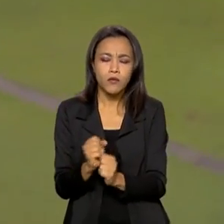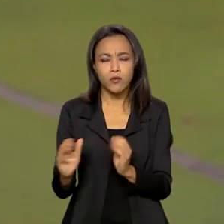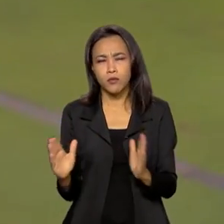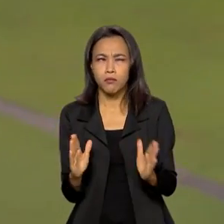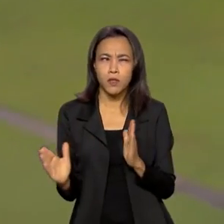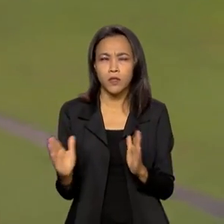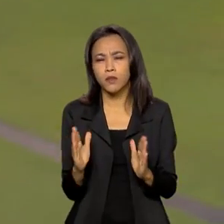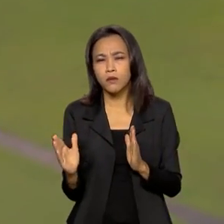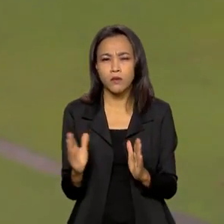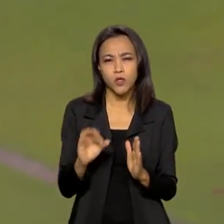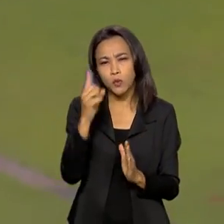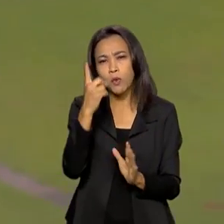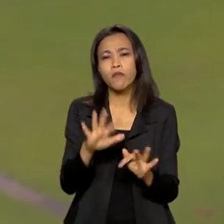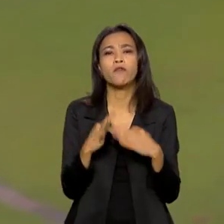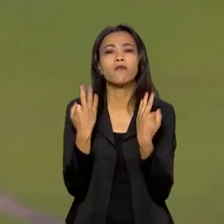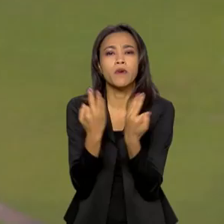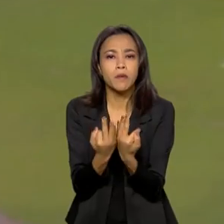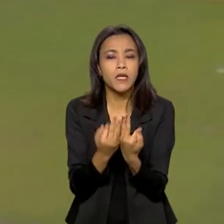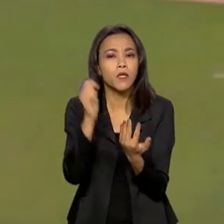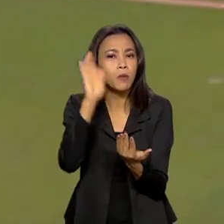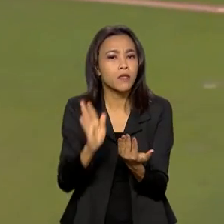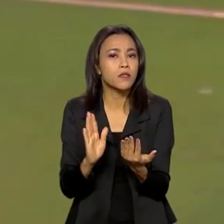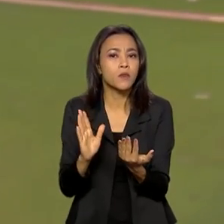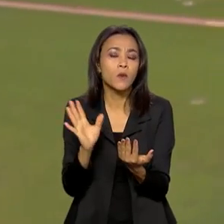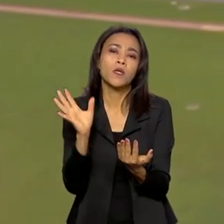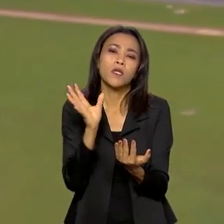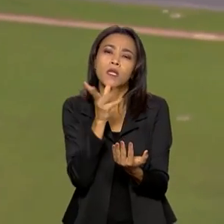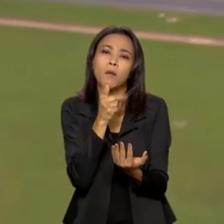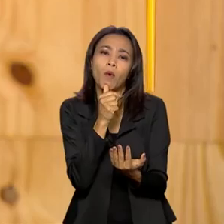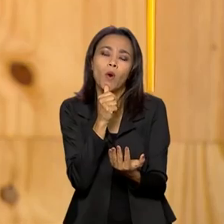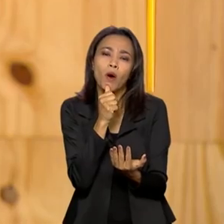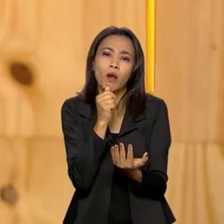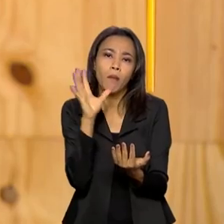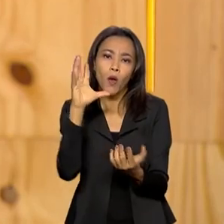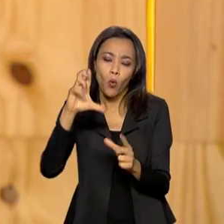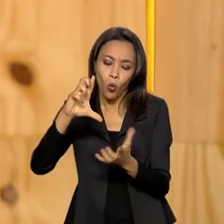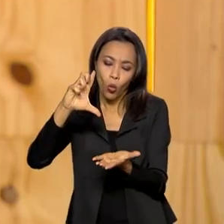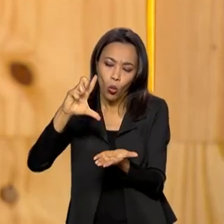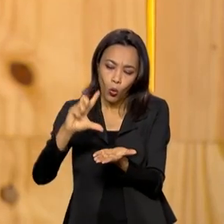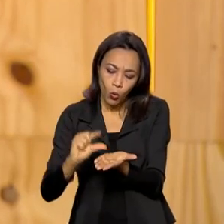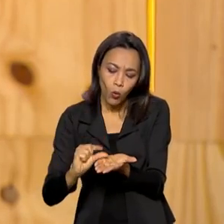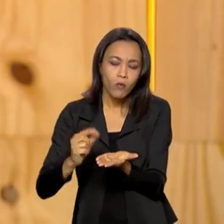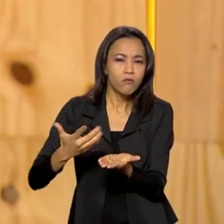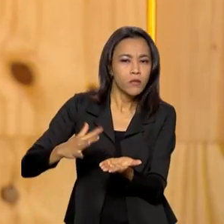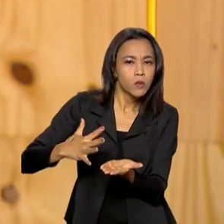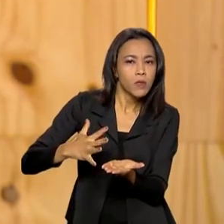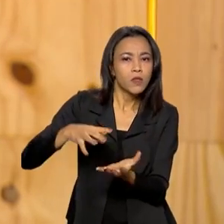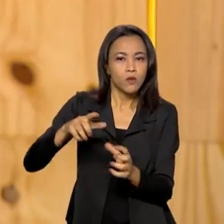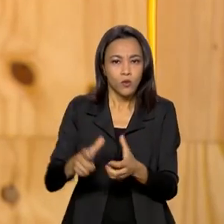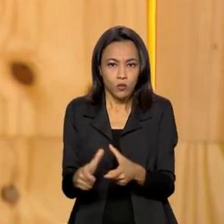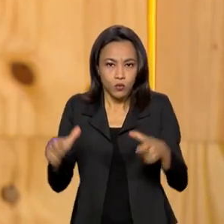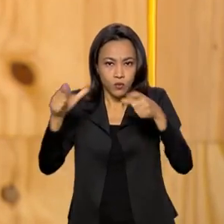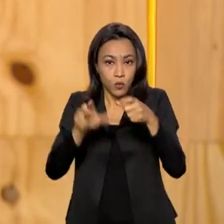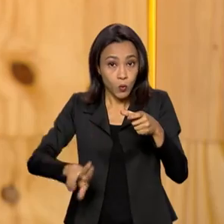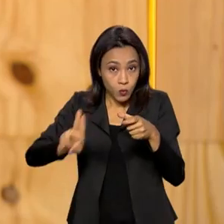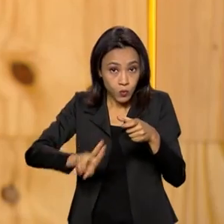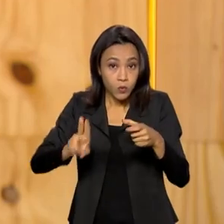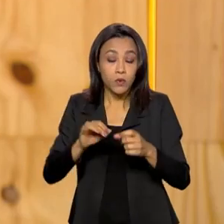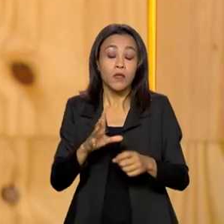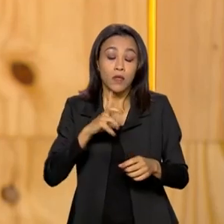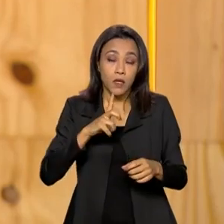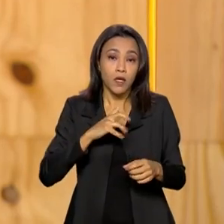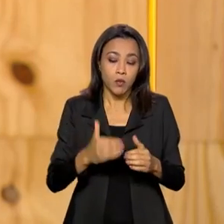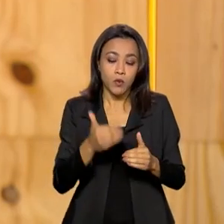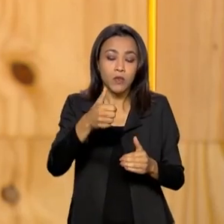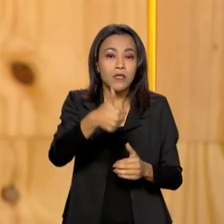botijão desse para uma família brasileira a gente faz esse pagamento outubro temos um novo pagamento também de R 110